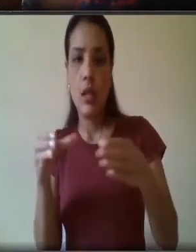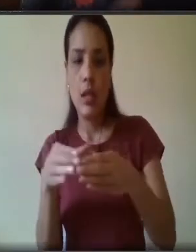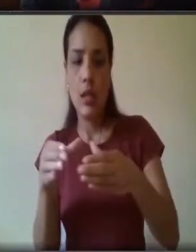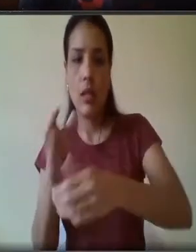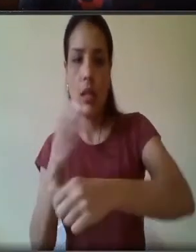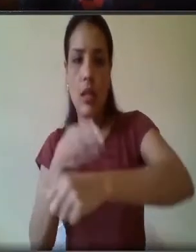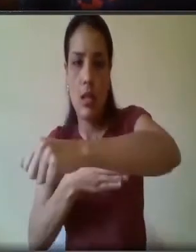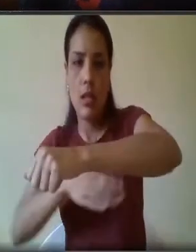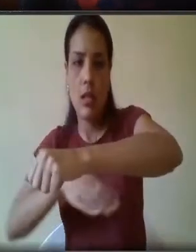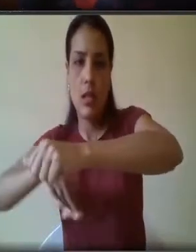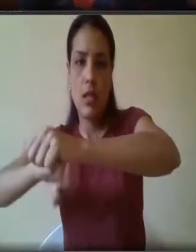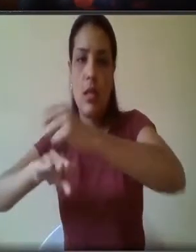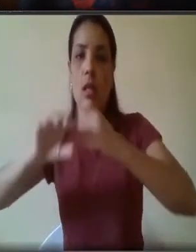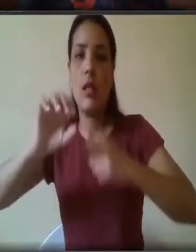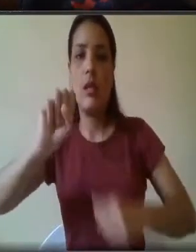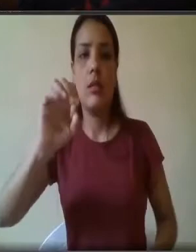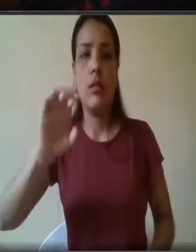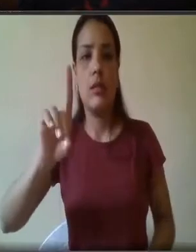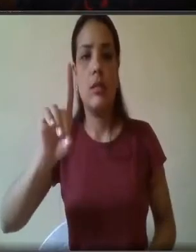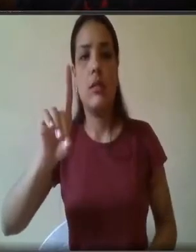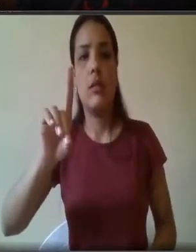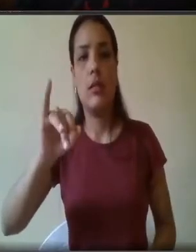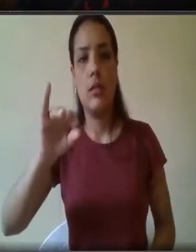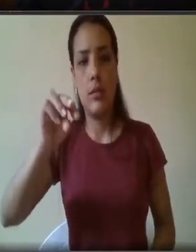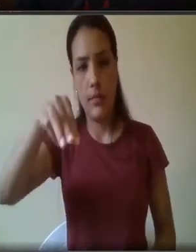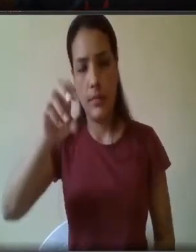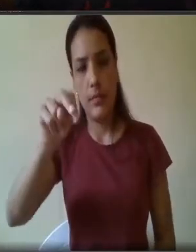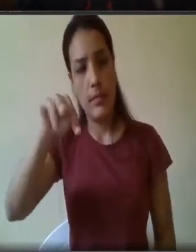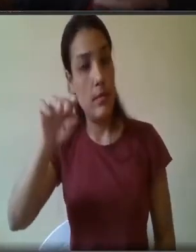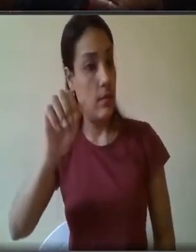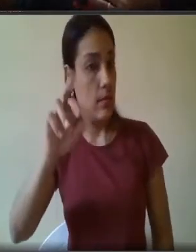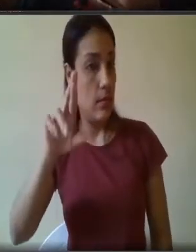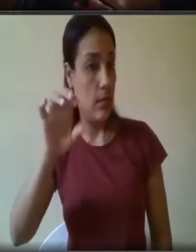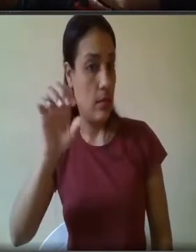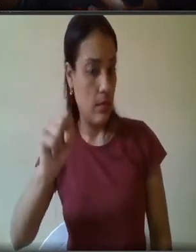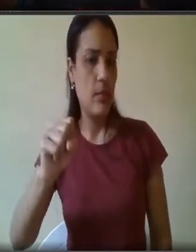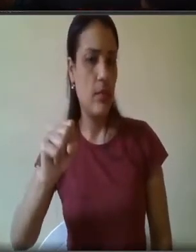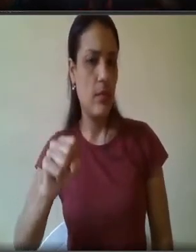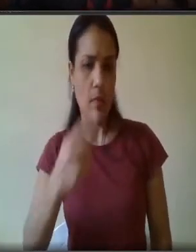bacias sedimentares do que escudos, conforme vocês estão vendo aí no slide.